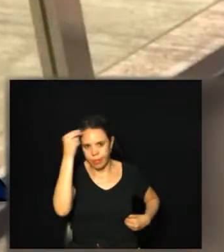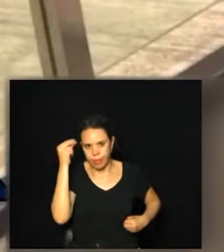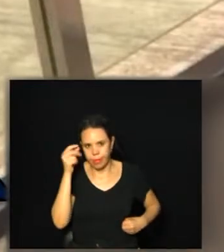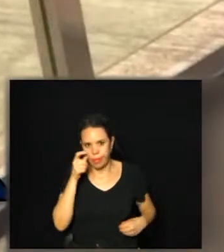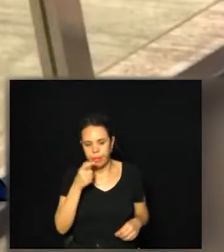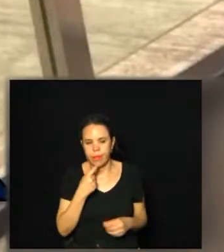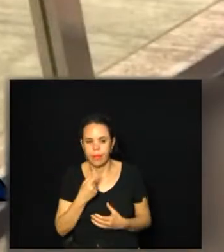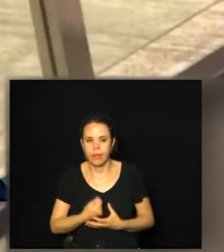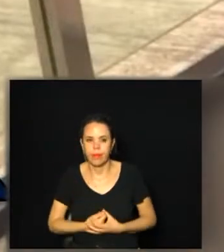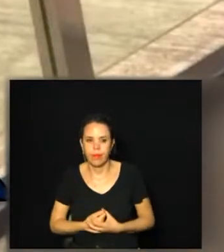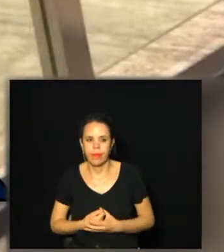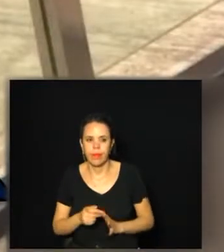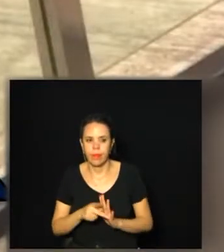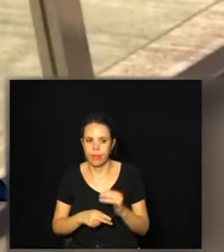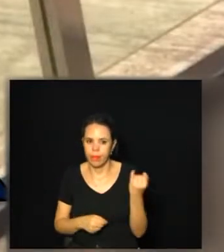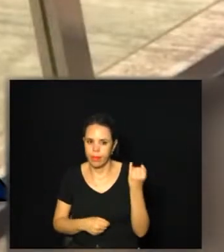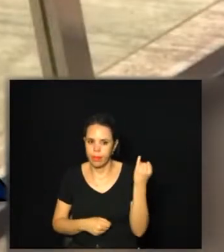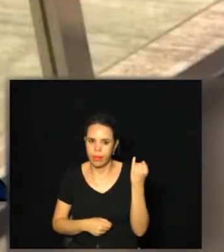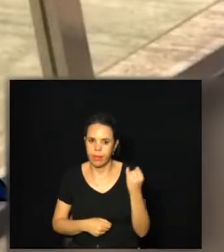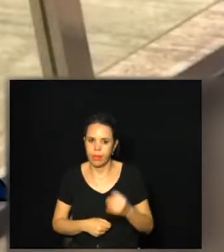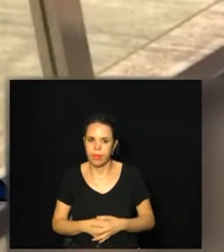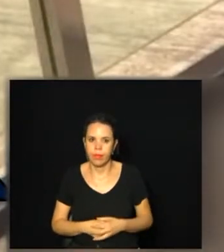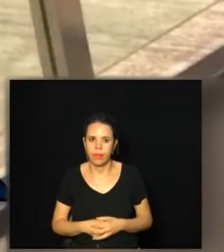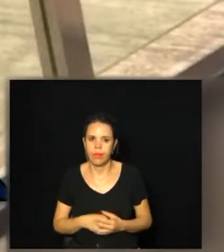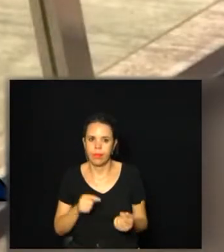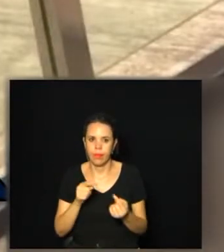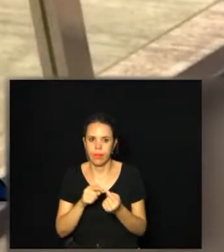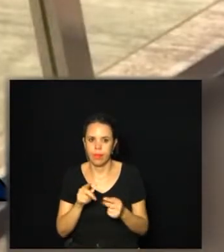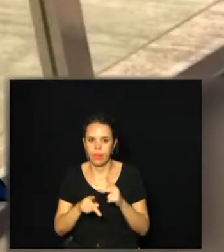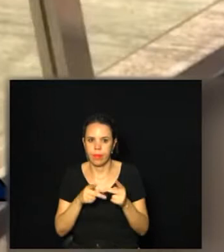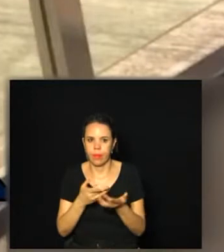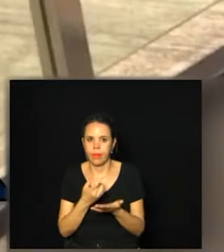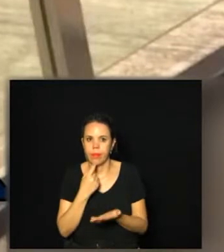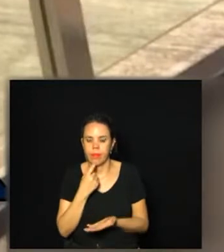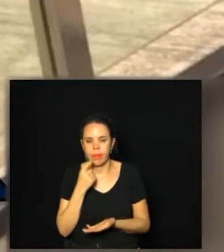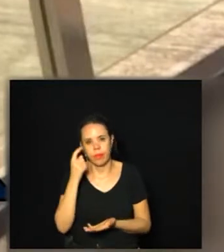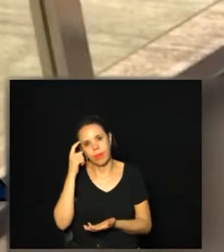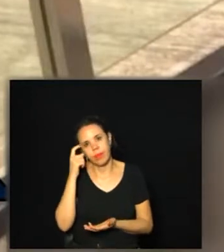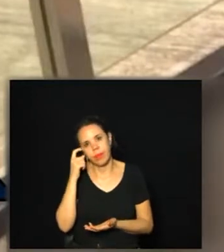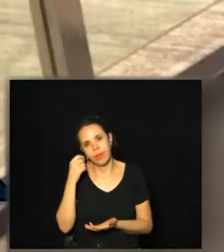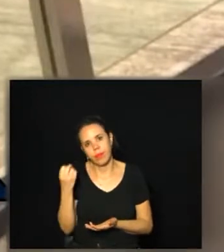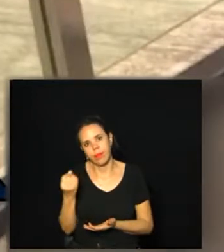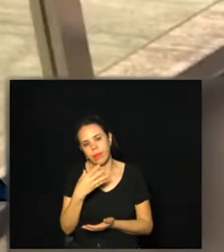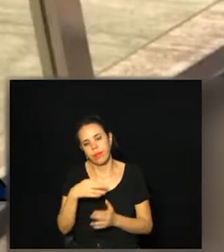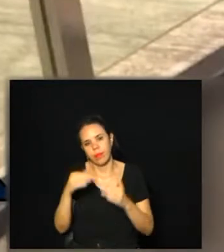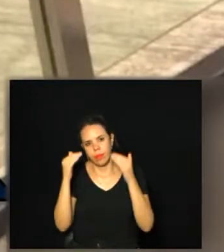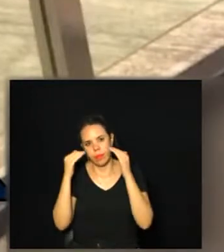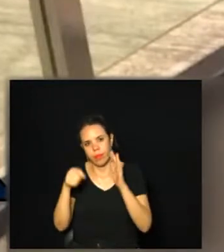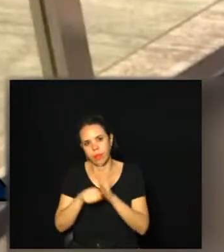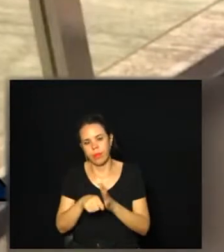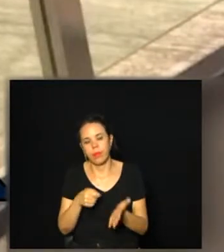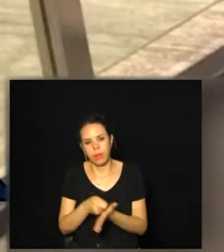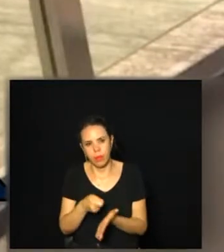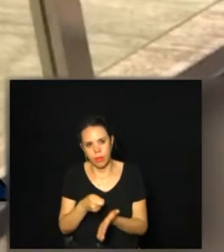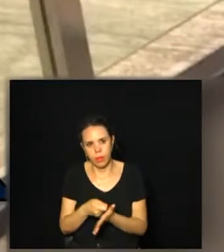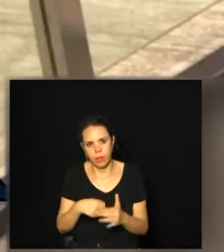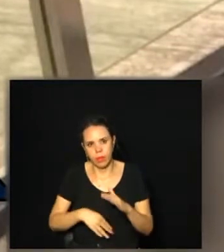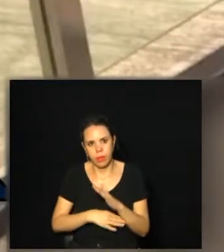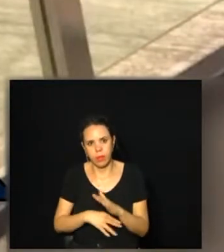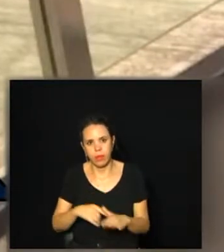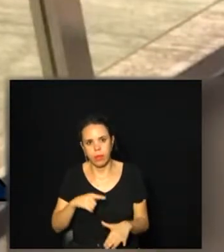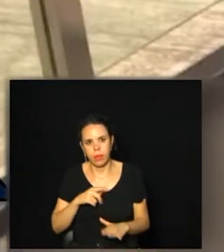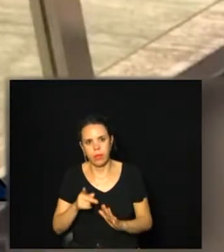de Campinas, projetos importantes que vêm ao encontro da população de Campinas, e o nosso dever aqui na Câmara é, quando